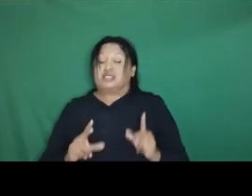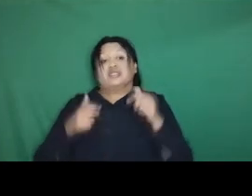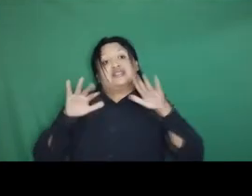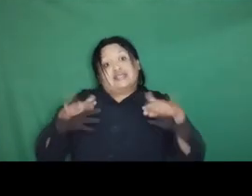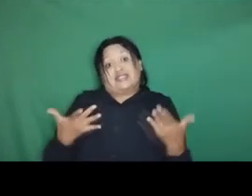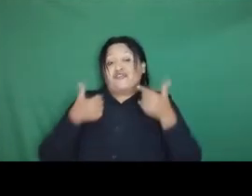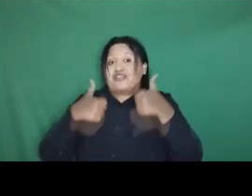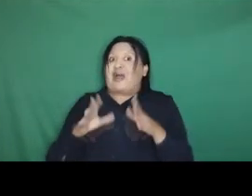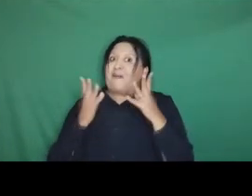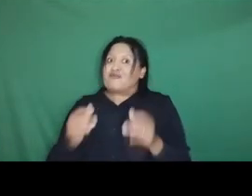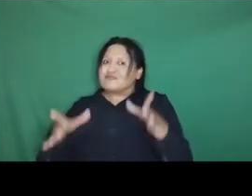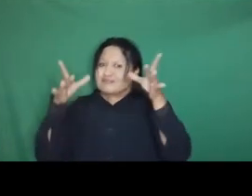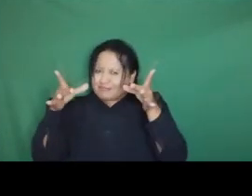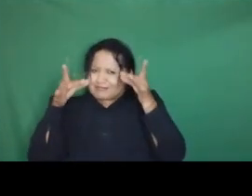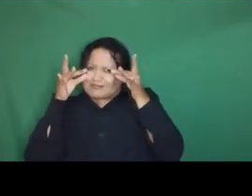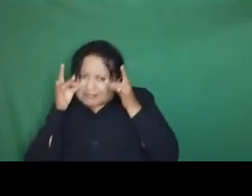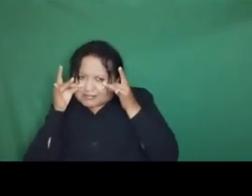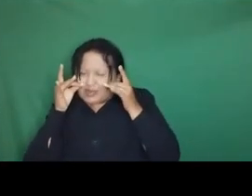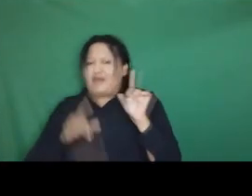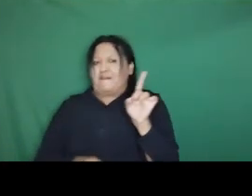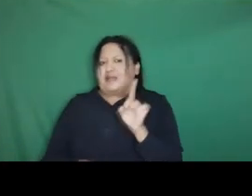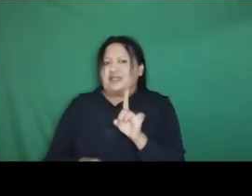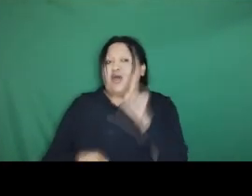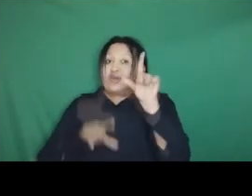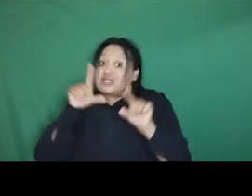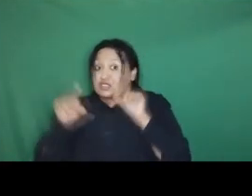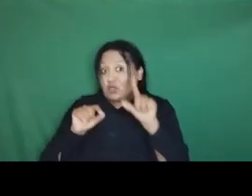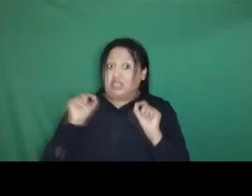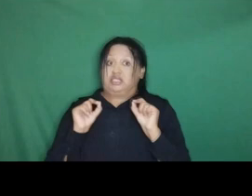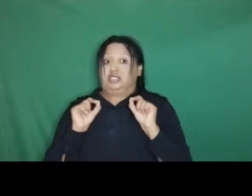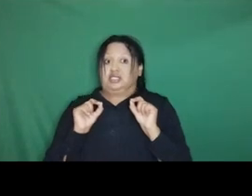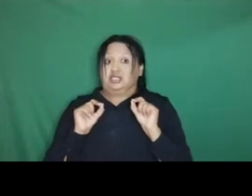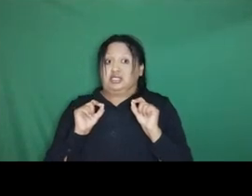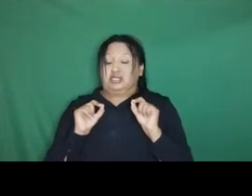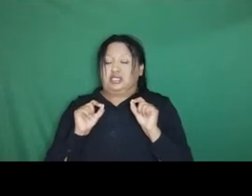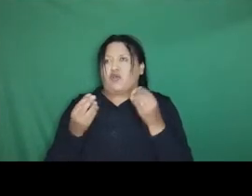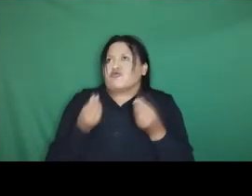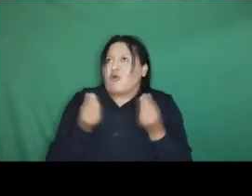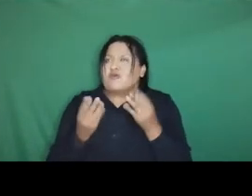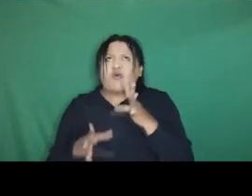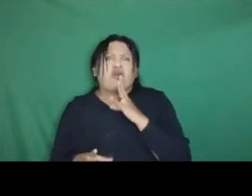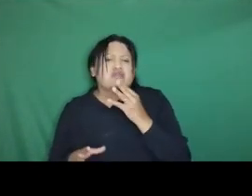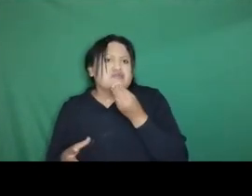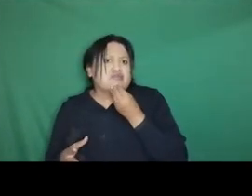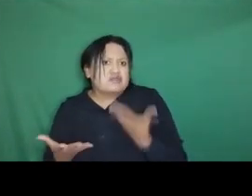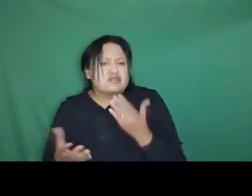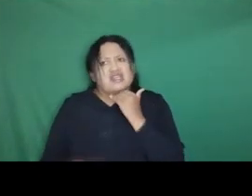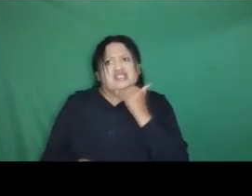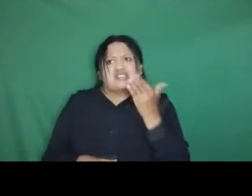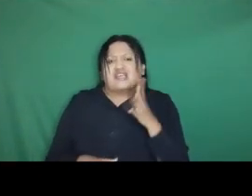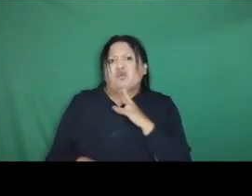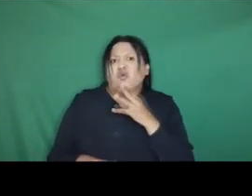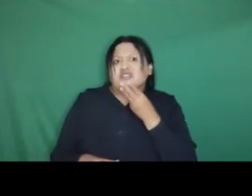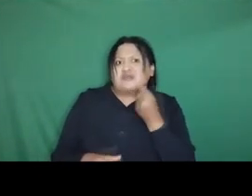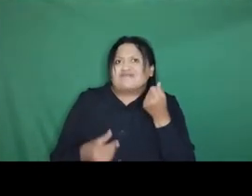muito para não fazer uma opção uma escolha com o conhecimento sem que esse